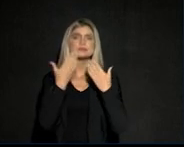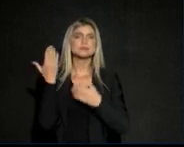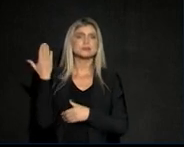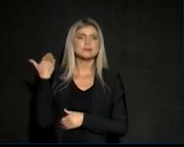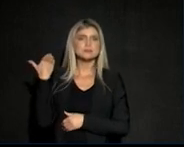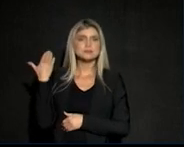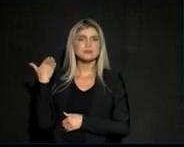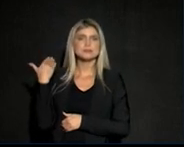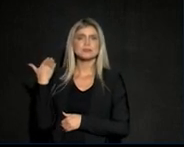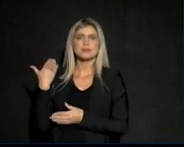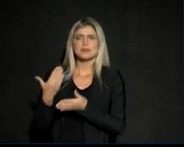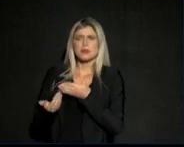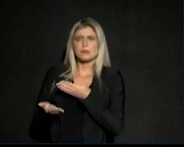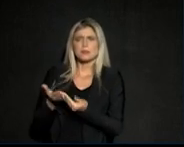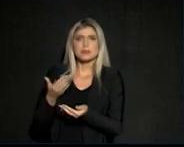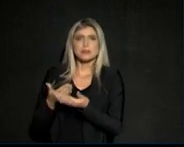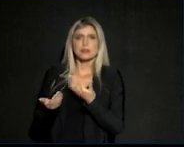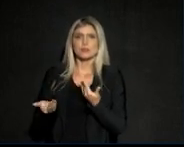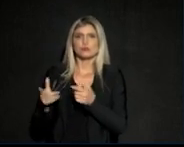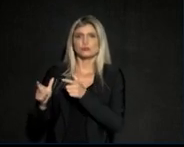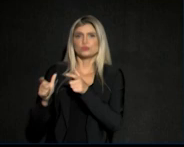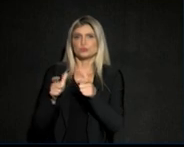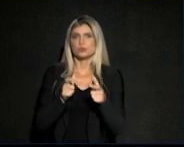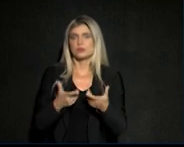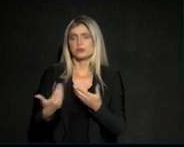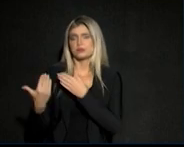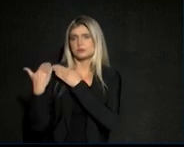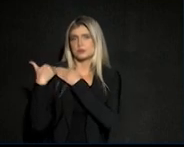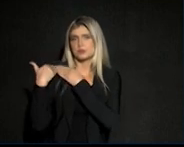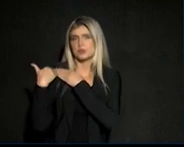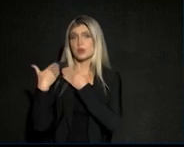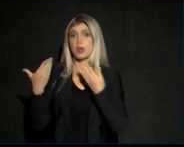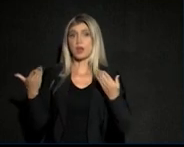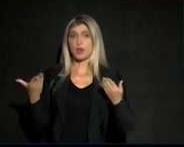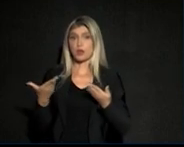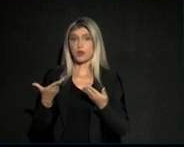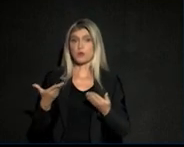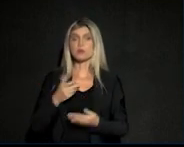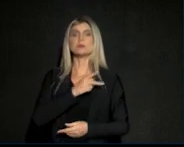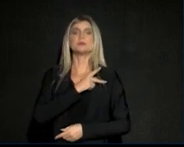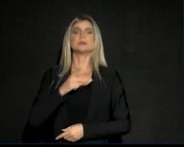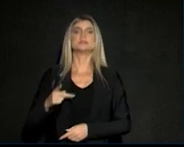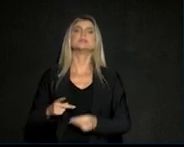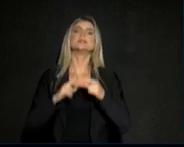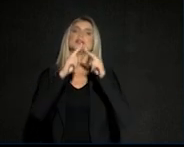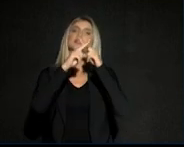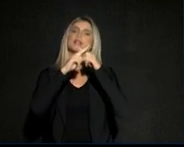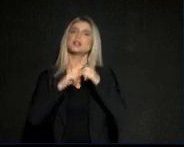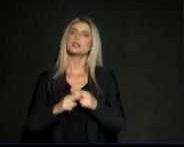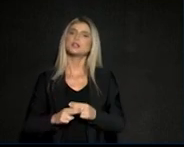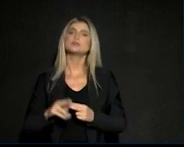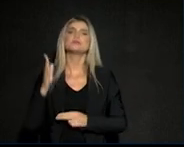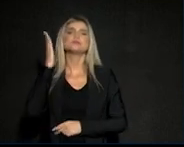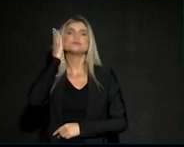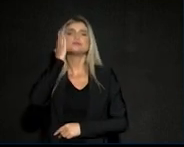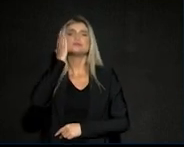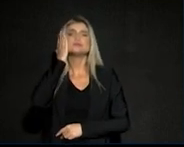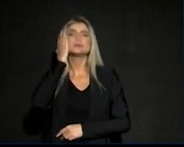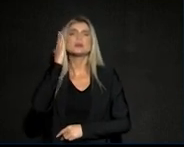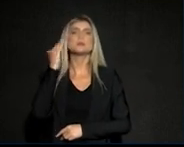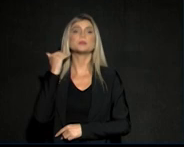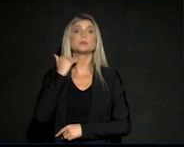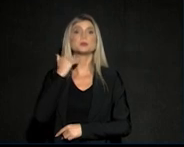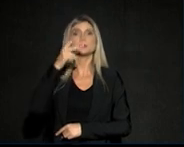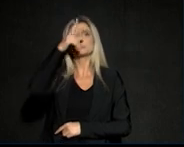e Eu agora estou o presidente da Caixa a gente sabia que por exemplo para bancos públicos e tem dois bancos